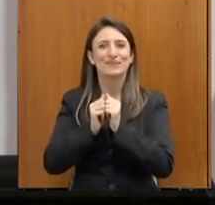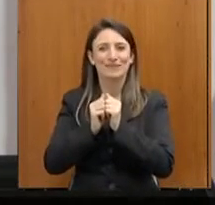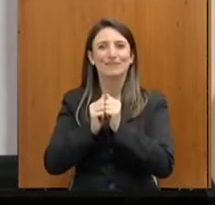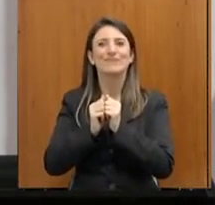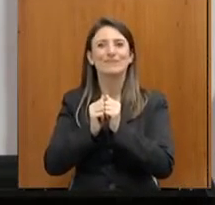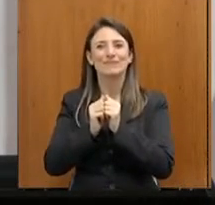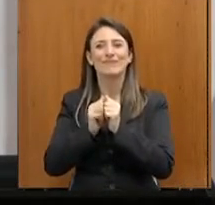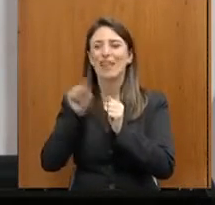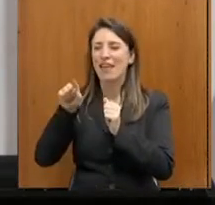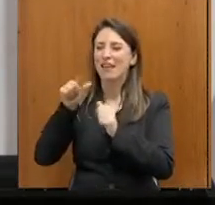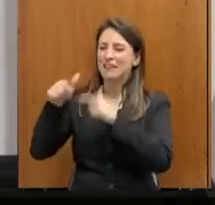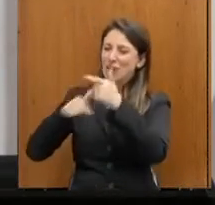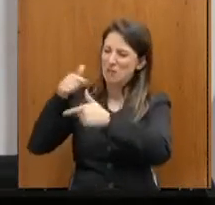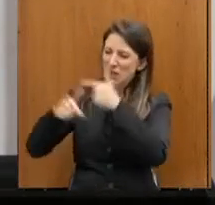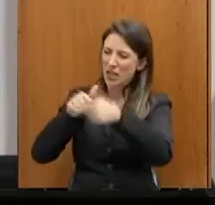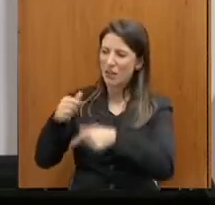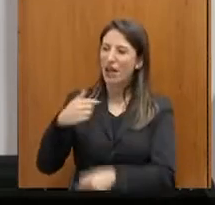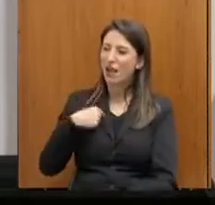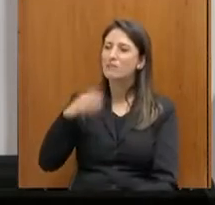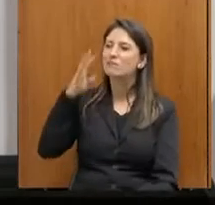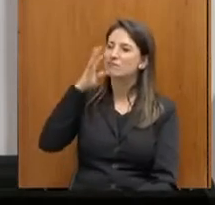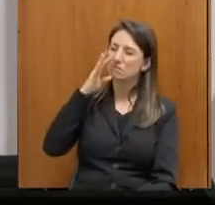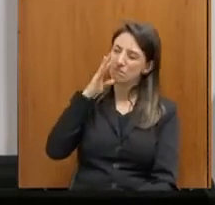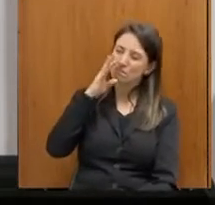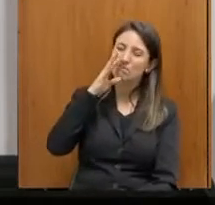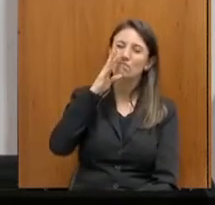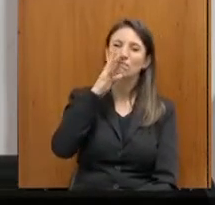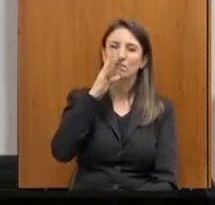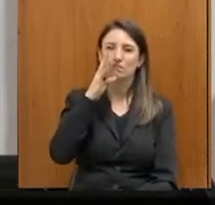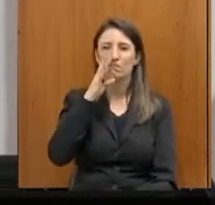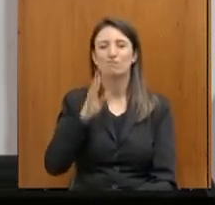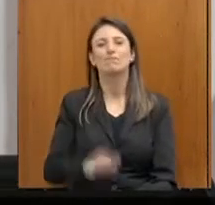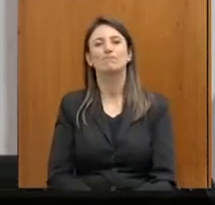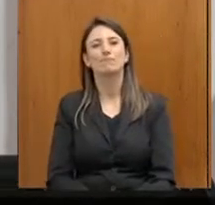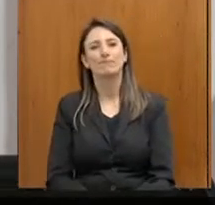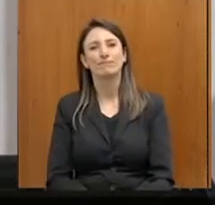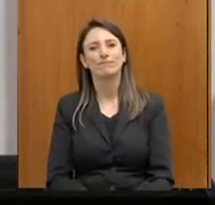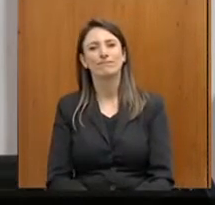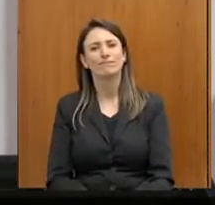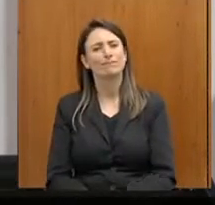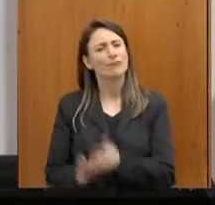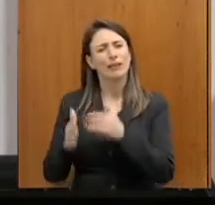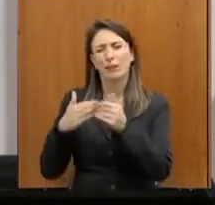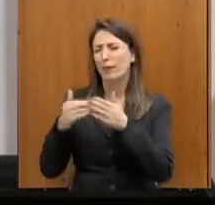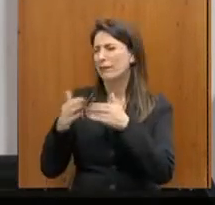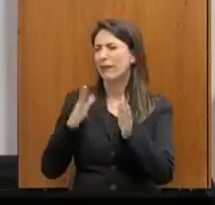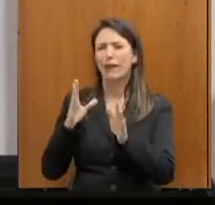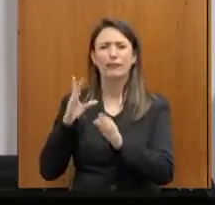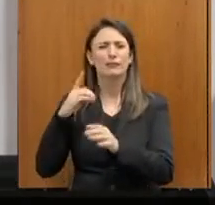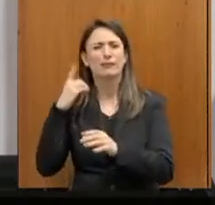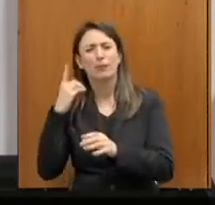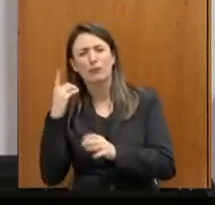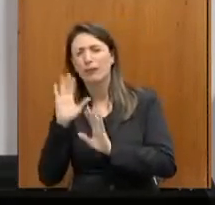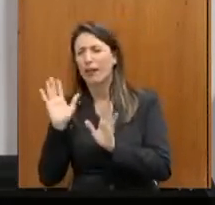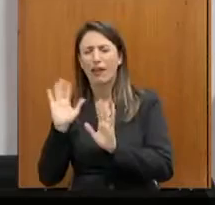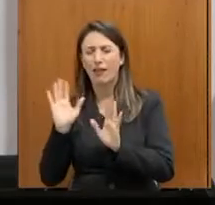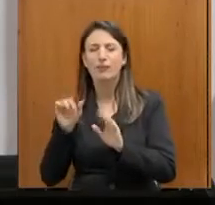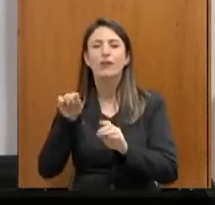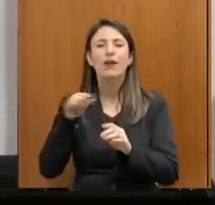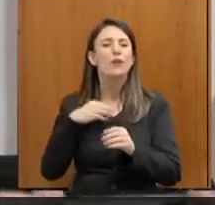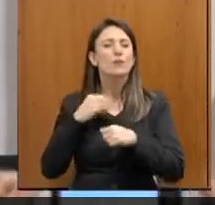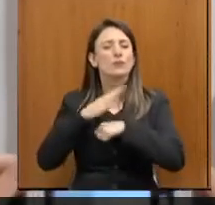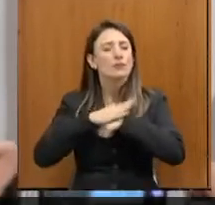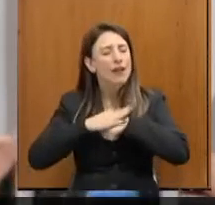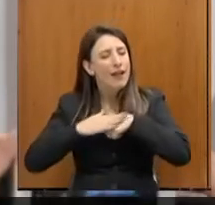faz um trabalho que eu admiro muito né e Independente de ser Deputado um carinho enorme